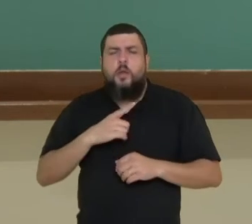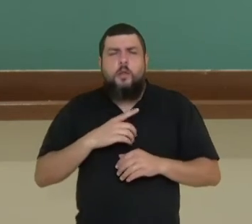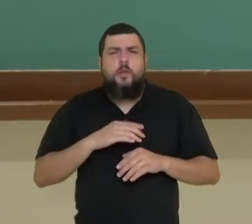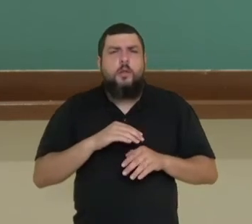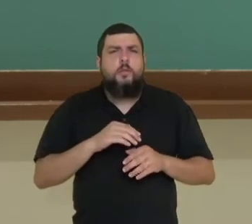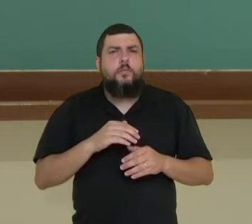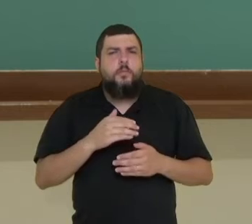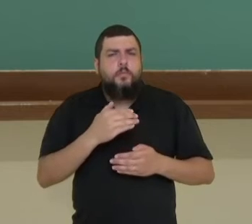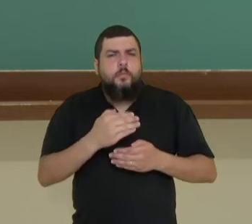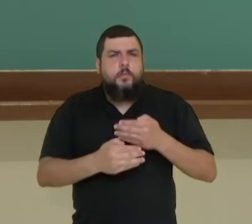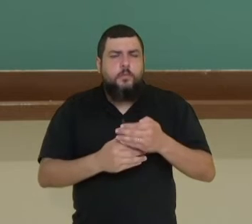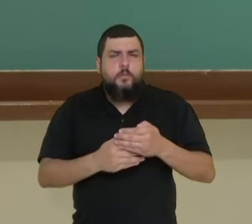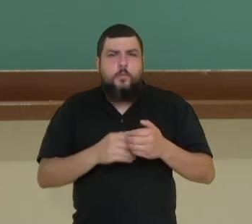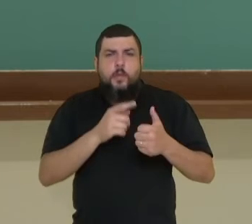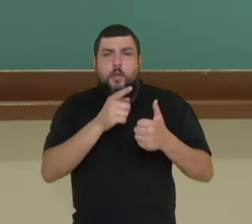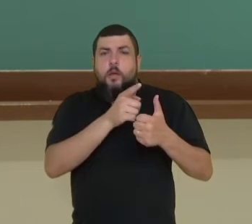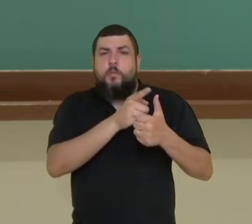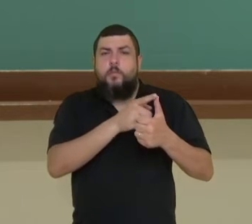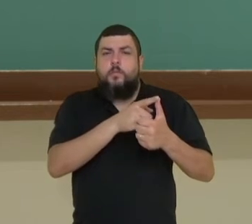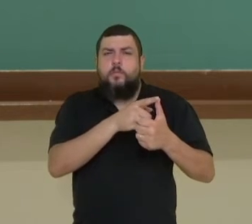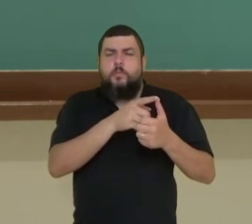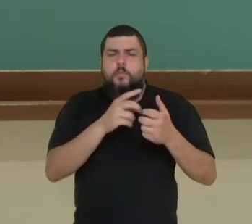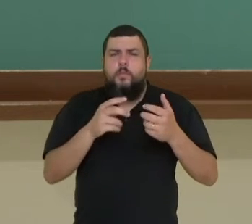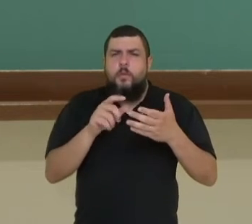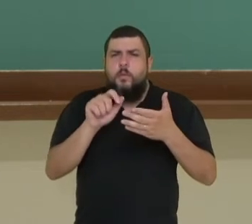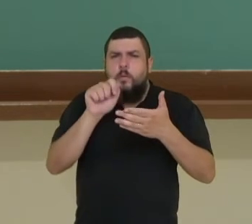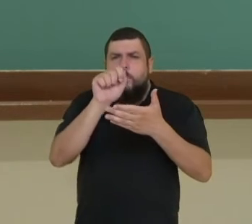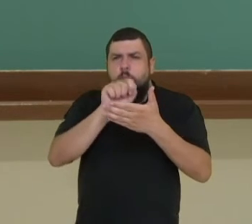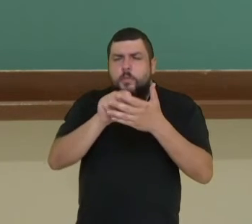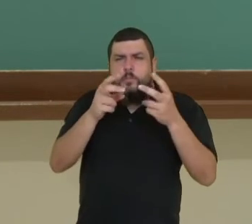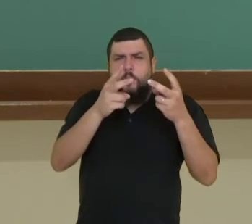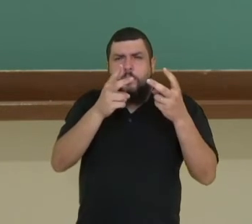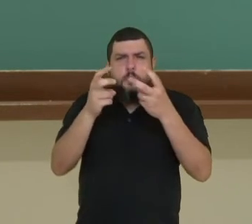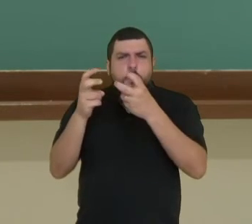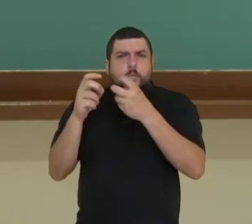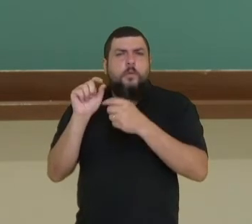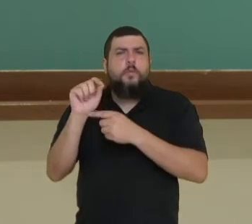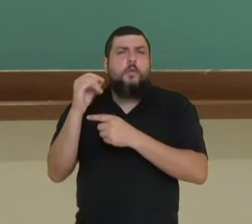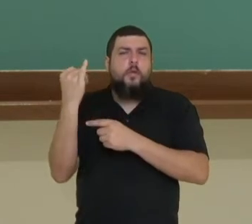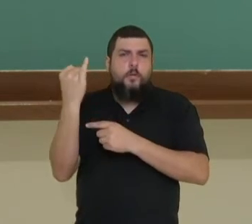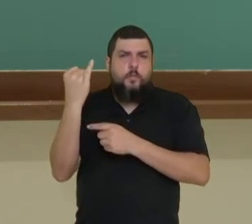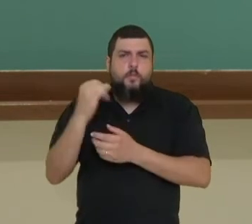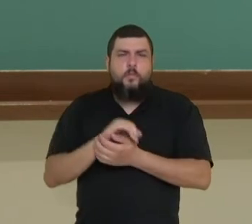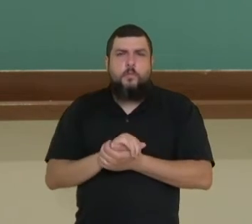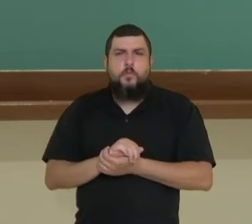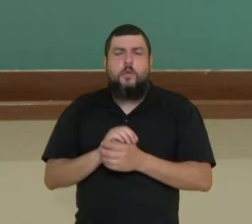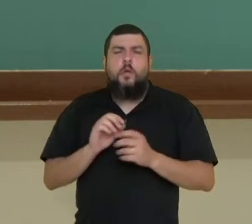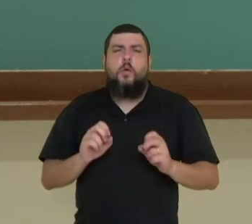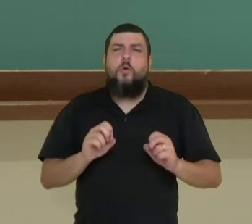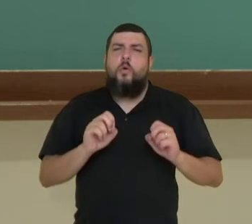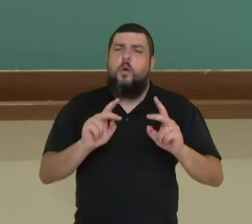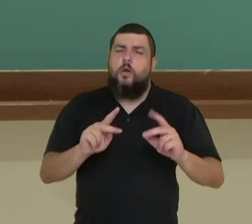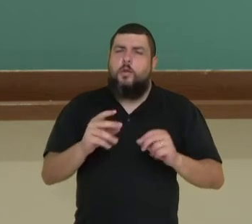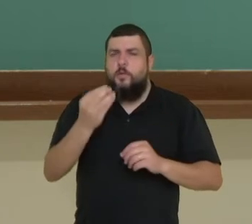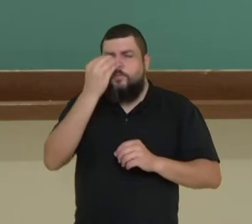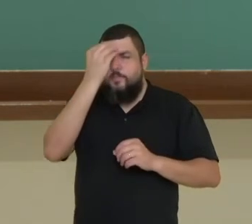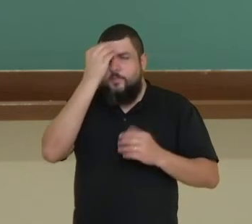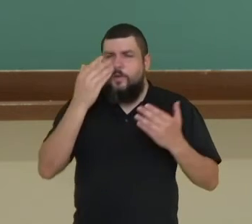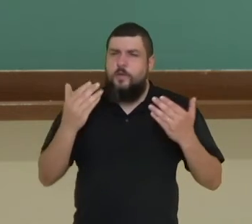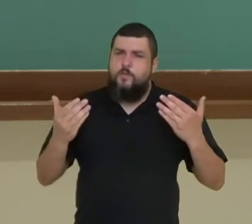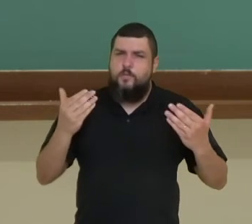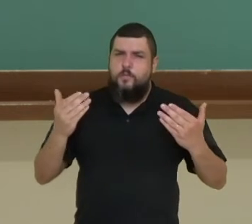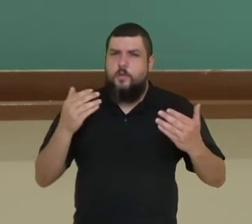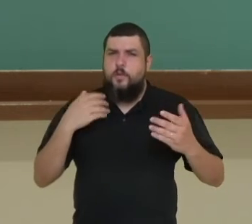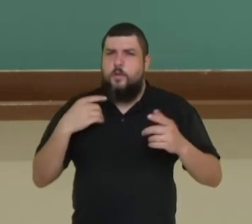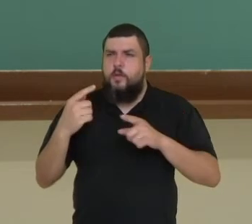deles é ver aquilo que é importante. Lembre-se, né? Quando você vai sair, você toma aquele banho, aquela